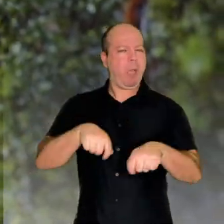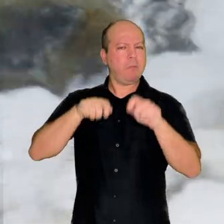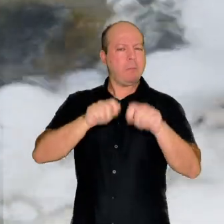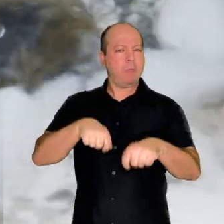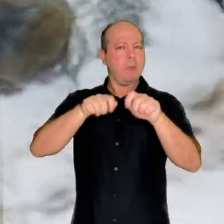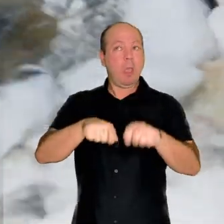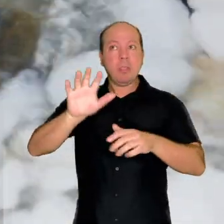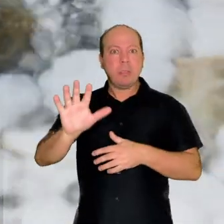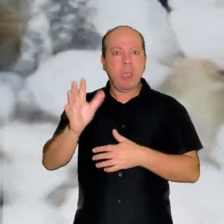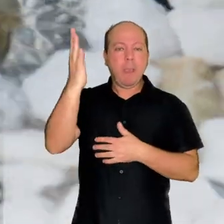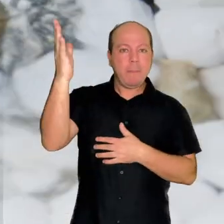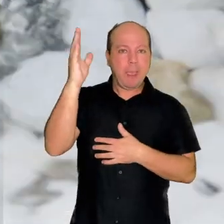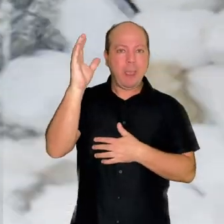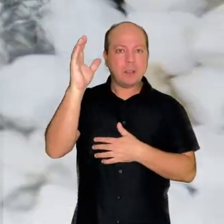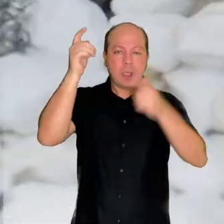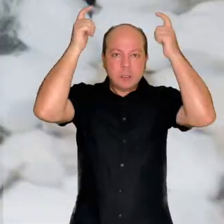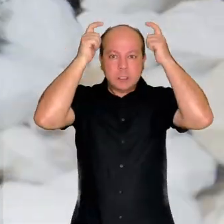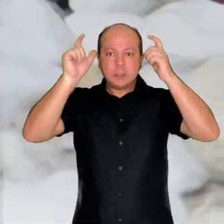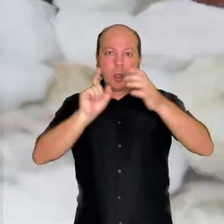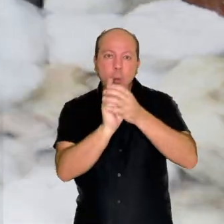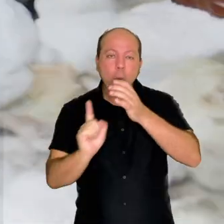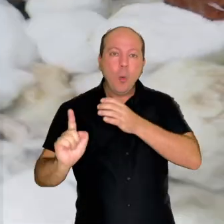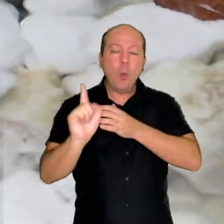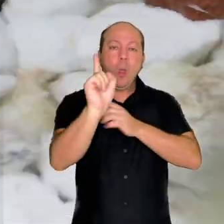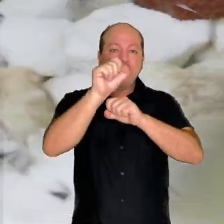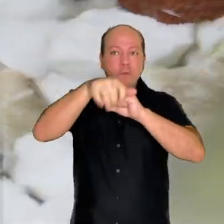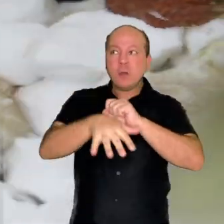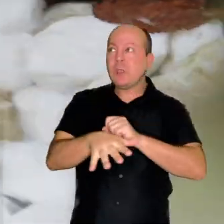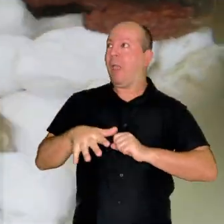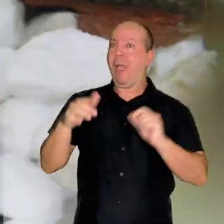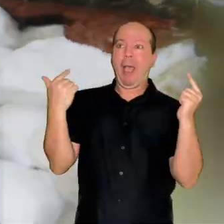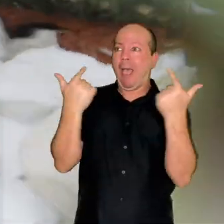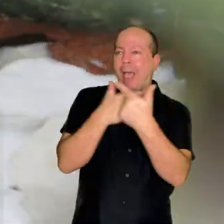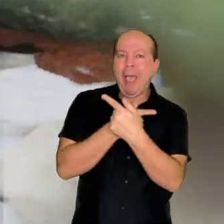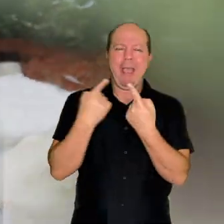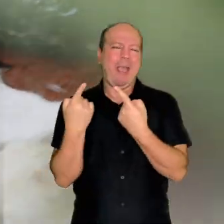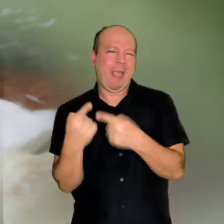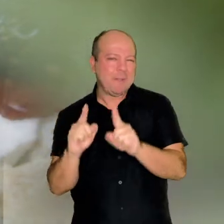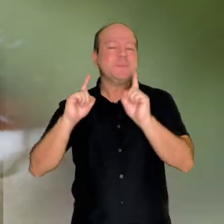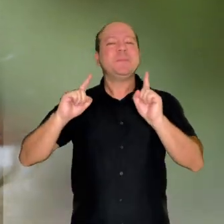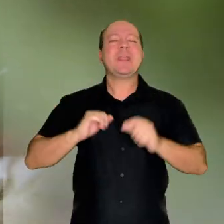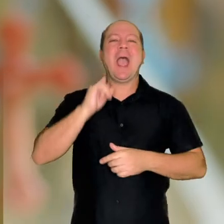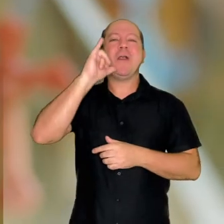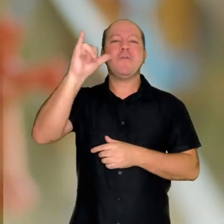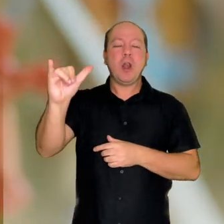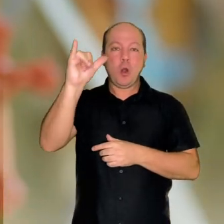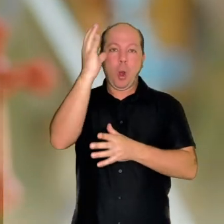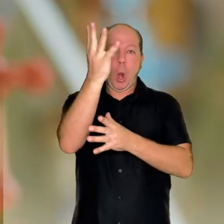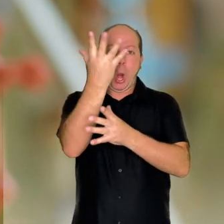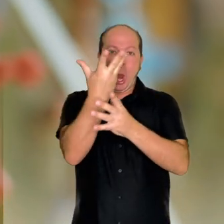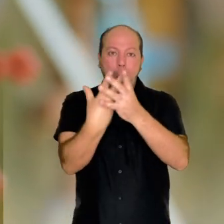cavalo, e de repente a santa ela emergiu da fonte e aí ele começou a dar risada, a caçoar disso e diz que ele